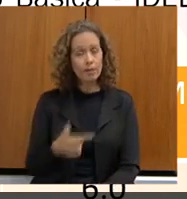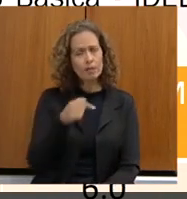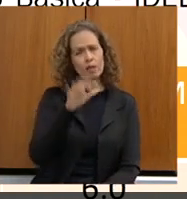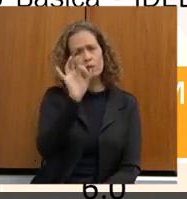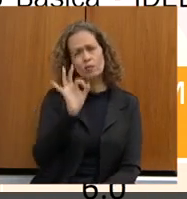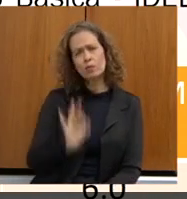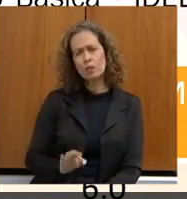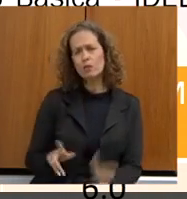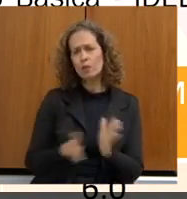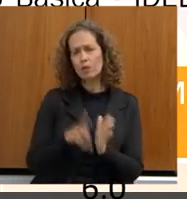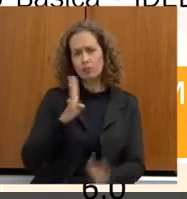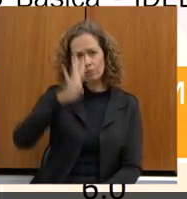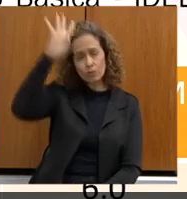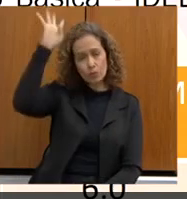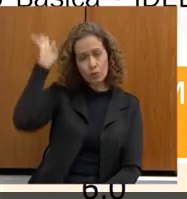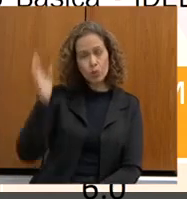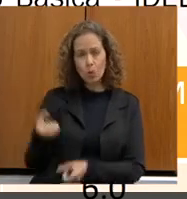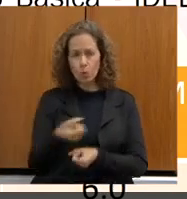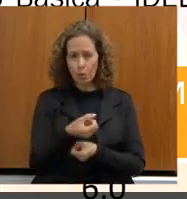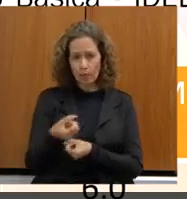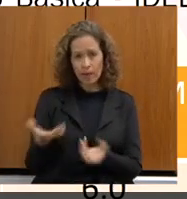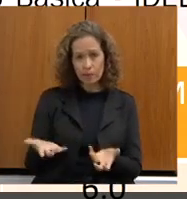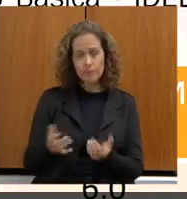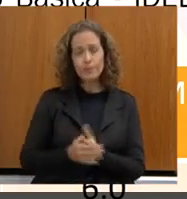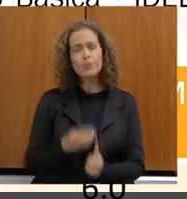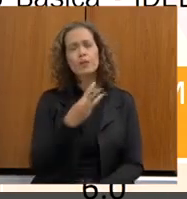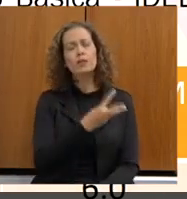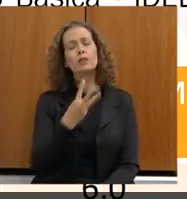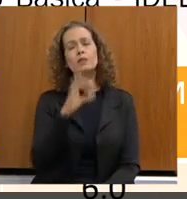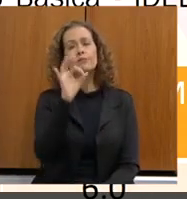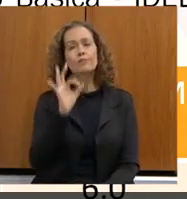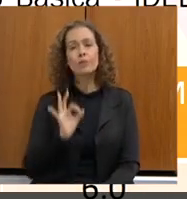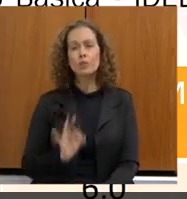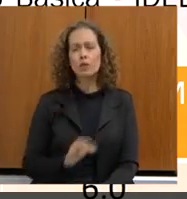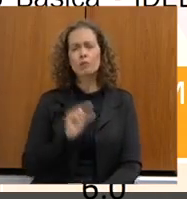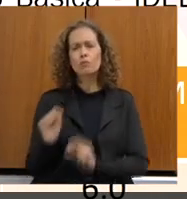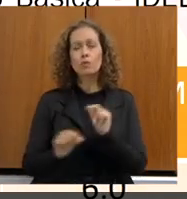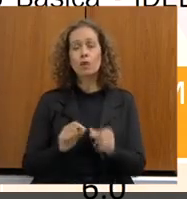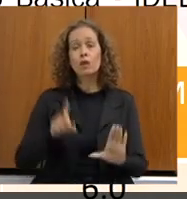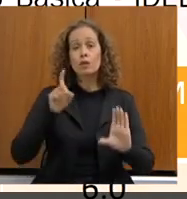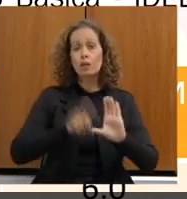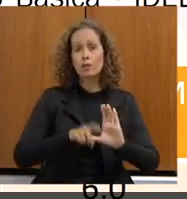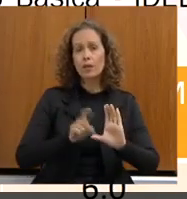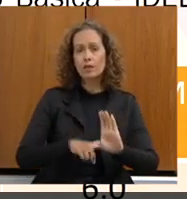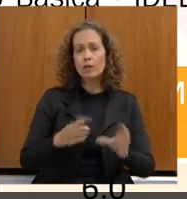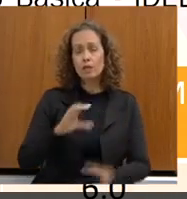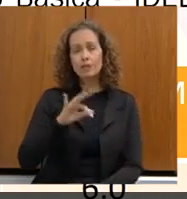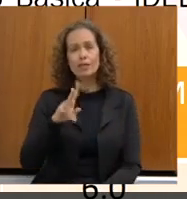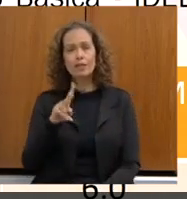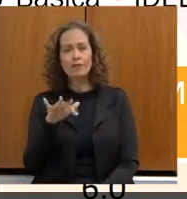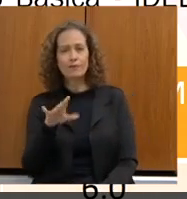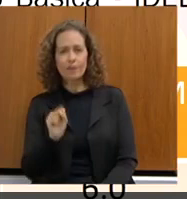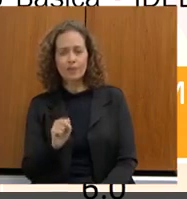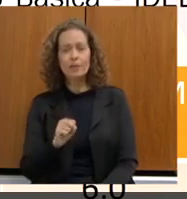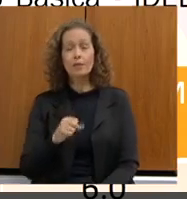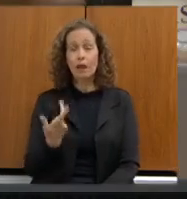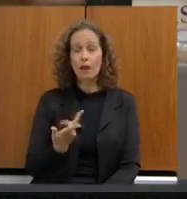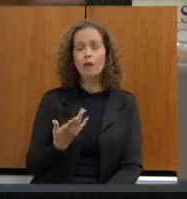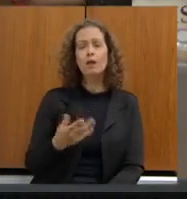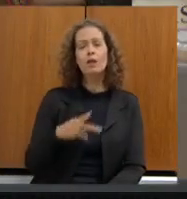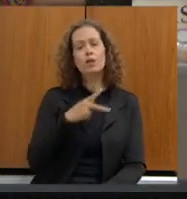do corpo de bombeiro e trinta e três por cento são dependentes serviço da sociedade